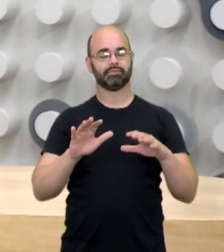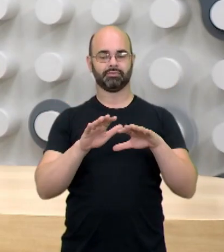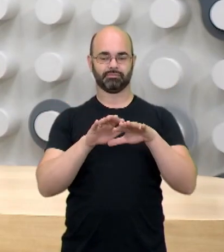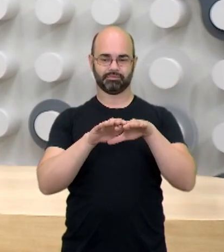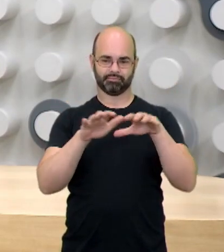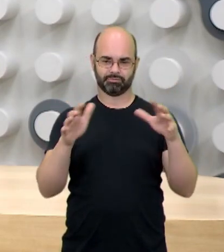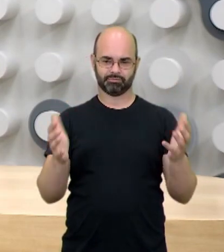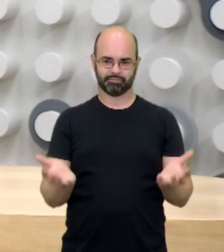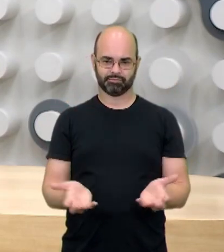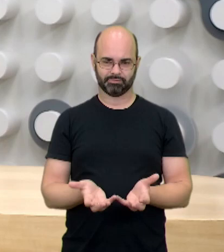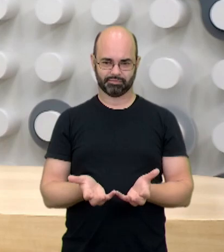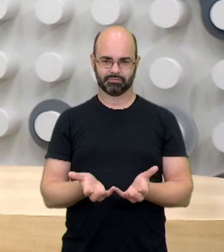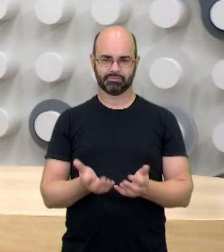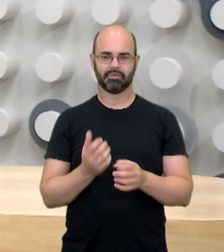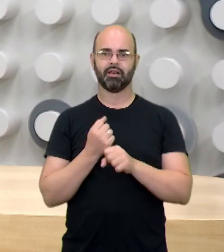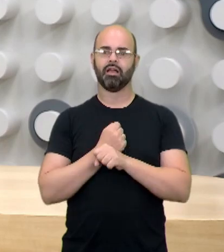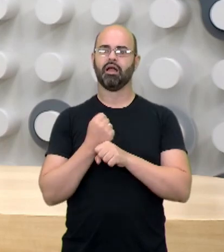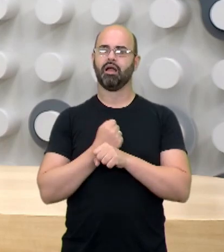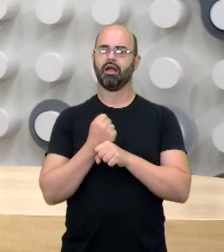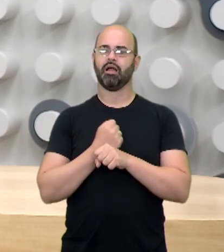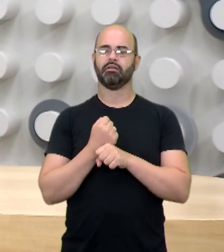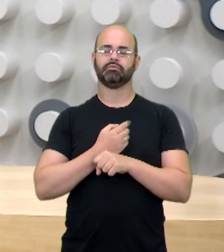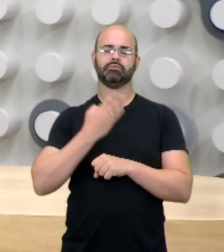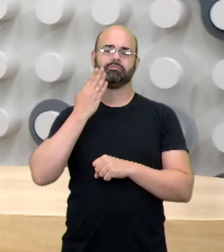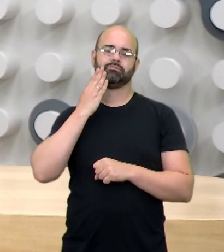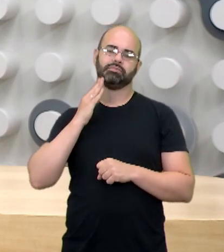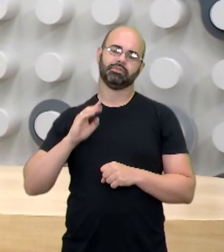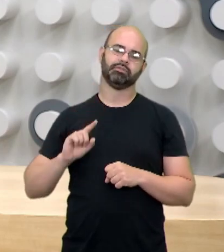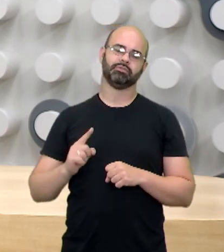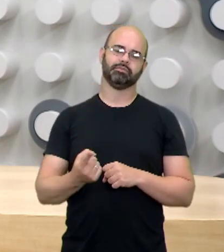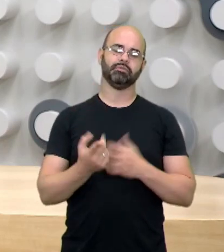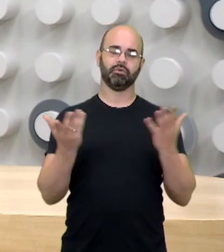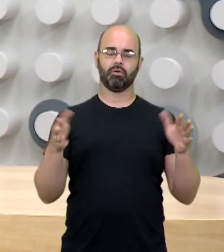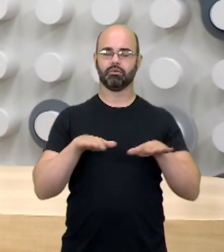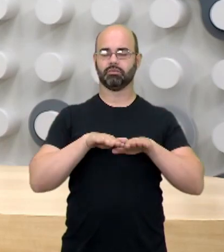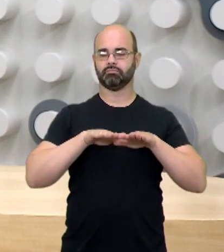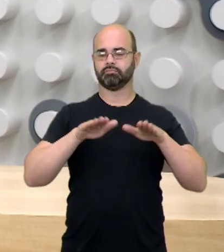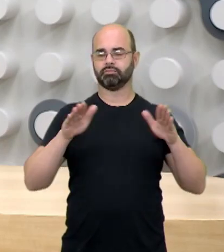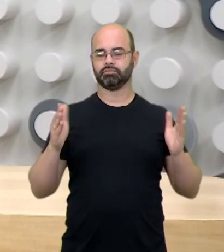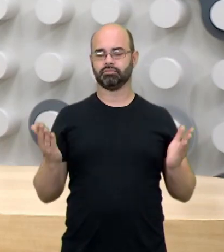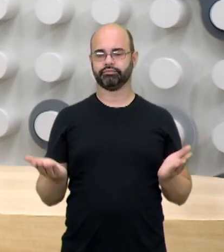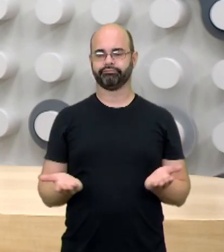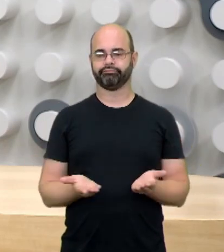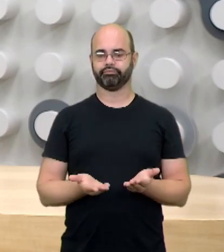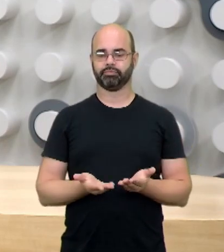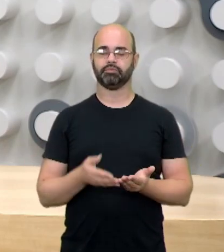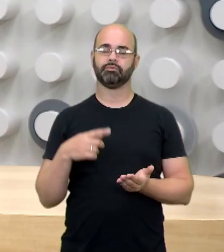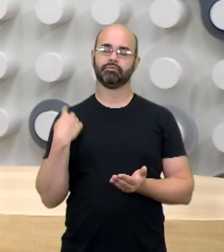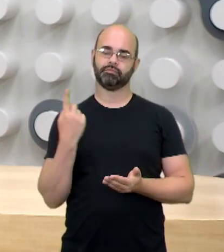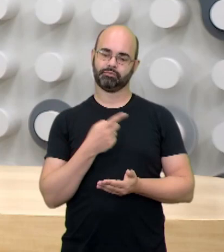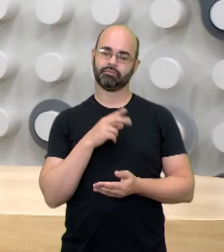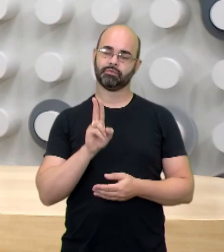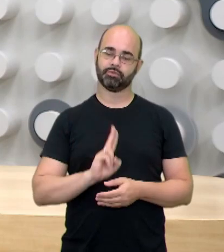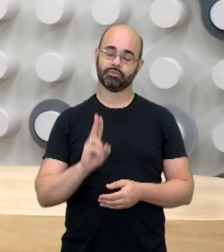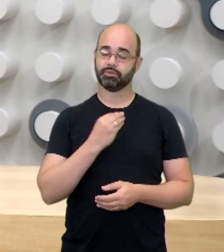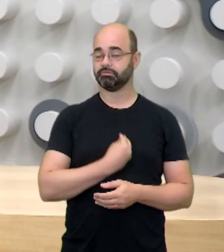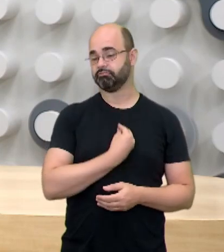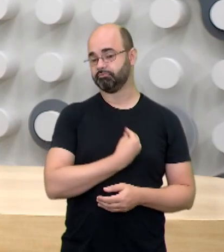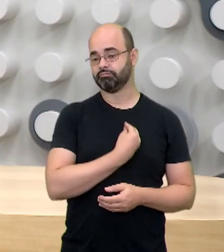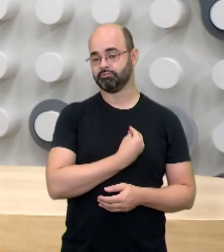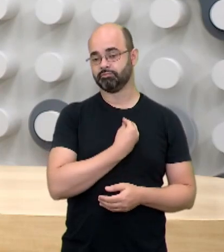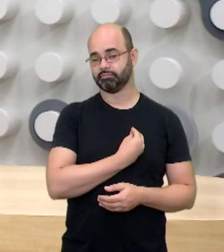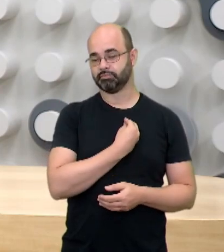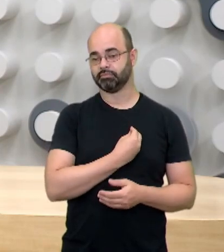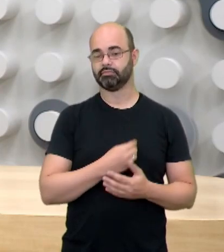aí de bilhões de anos para nós termos aí uma superfície que atualmente nós utilizamos, né, para sobreviver, né? Falando